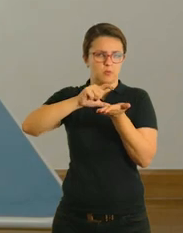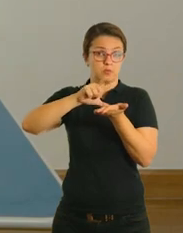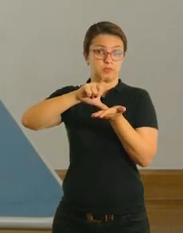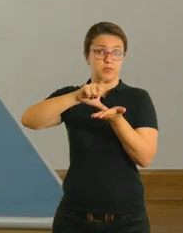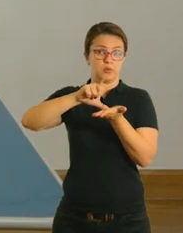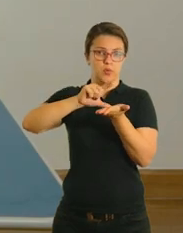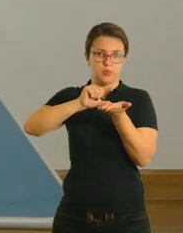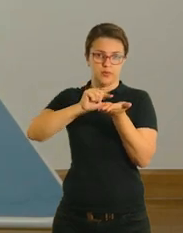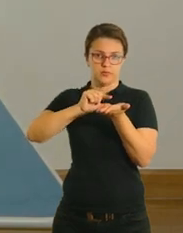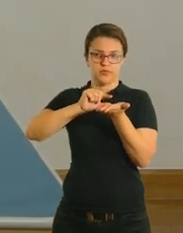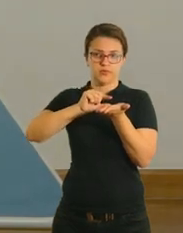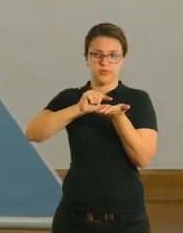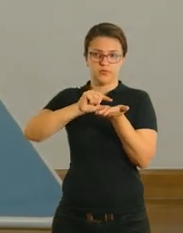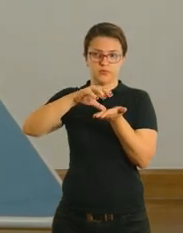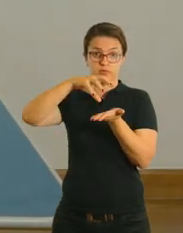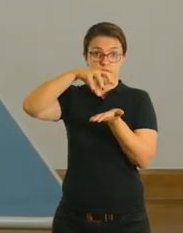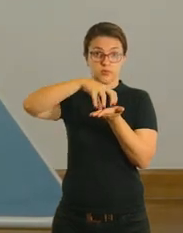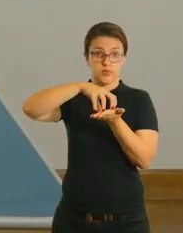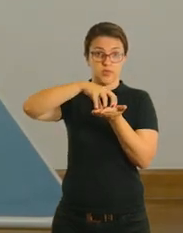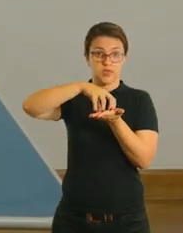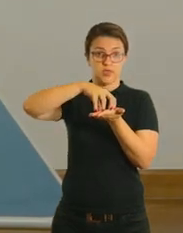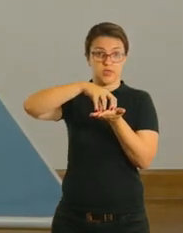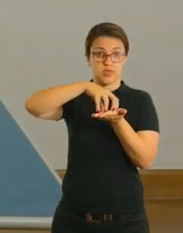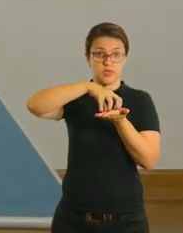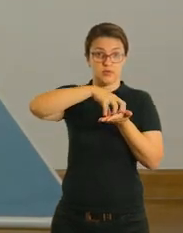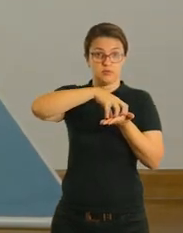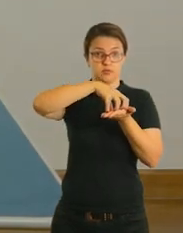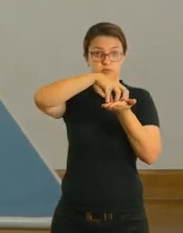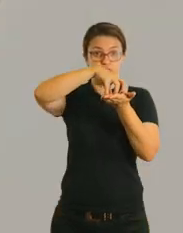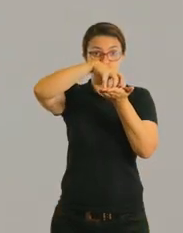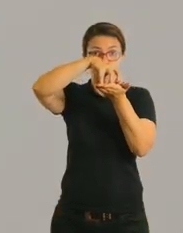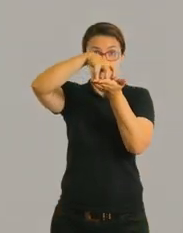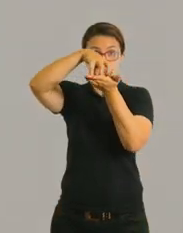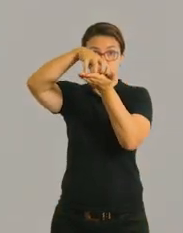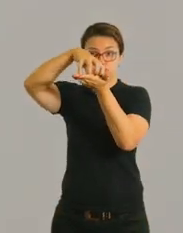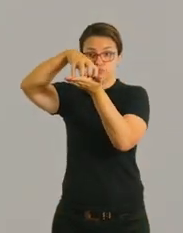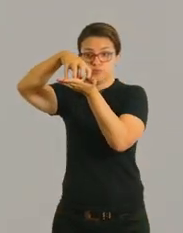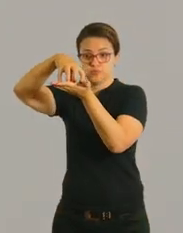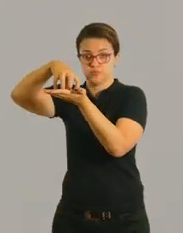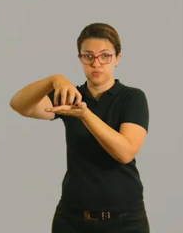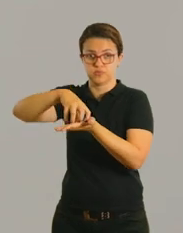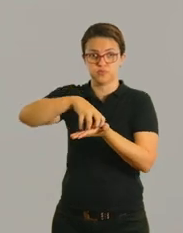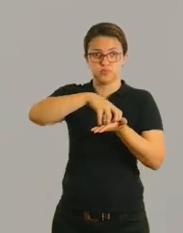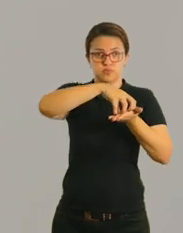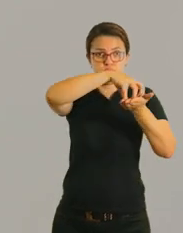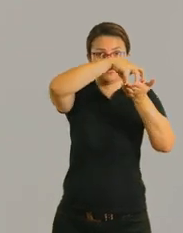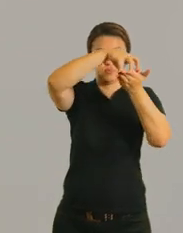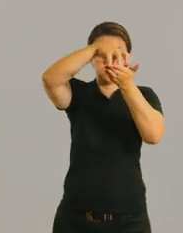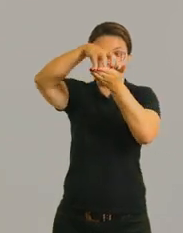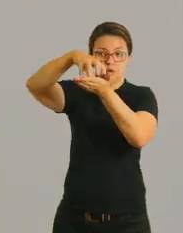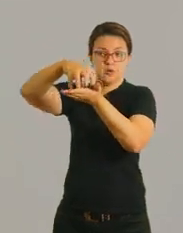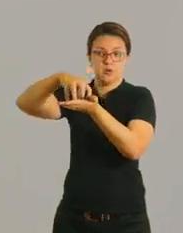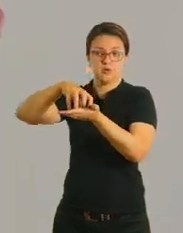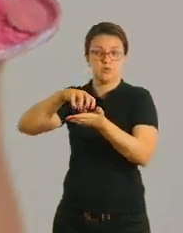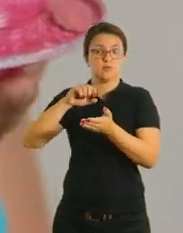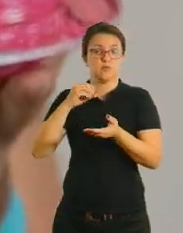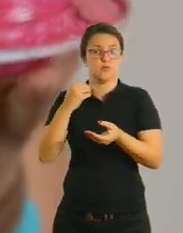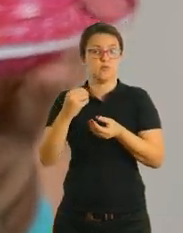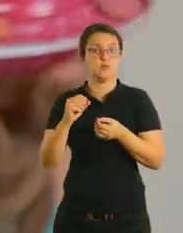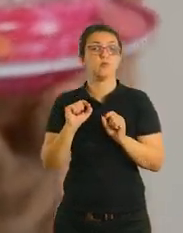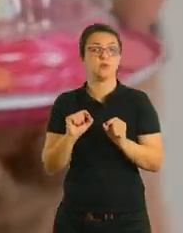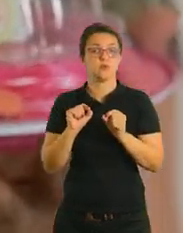baixo. Esse daqui é um disco voador de um marciano, tá? Então, a primeira coisa que vocês vão